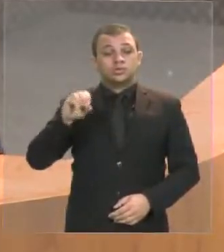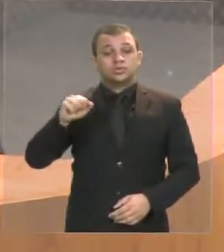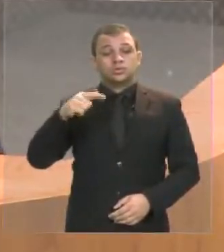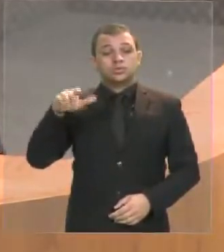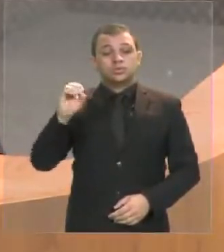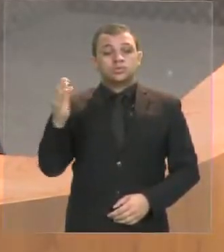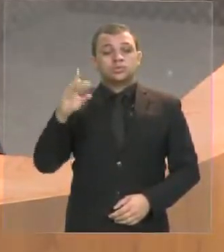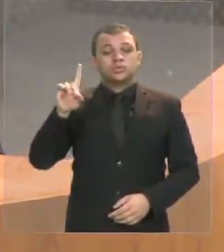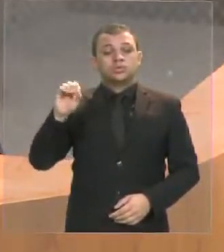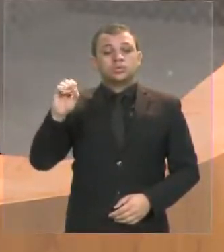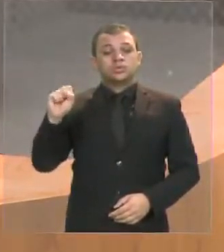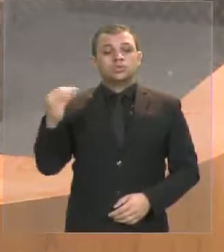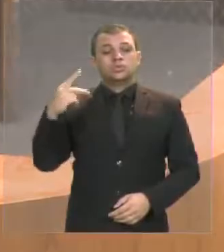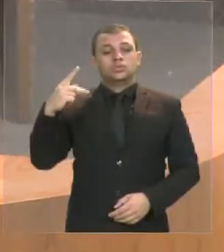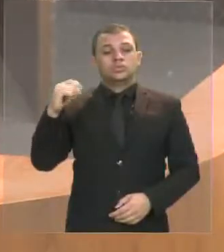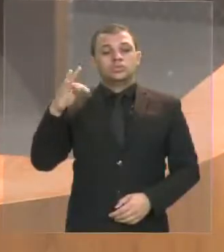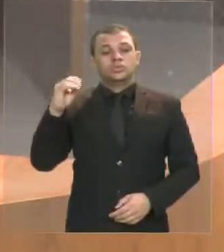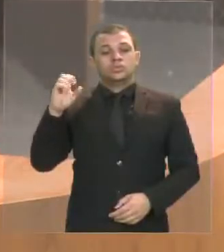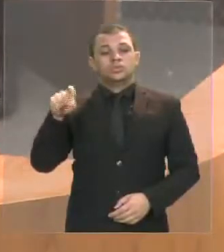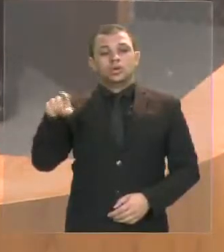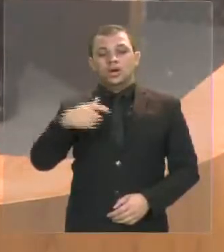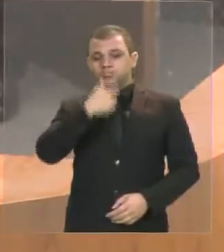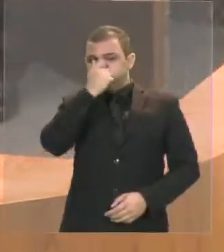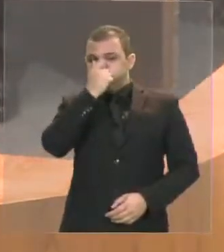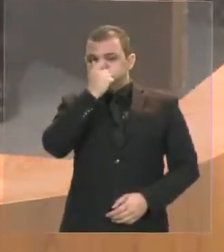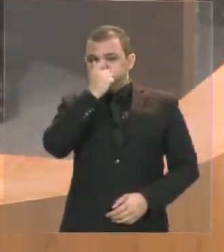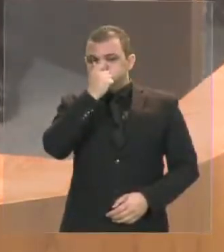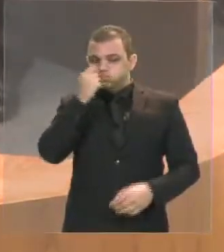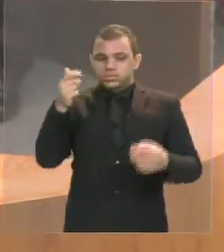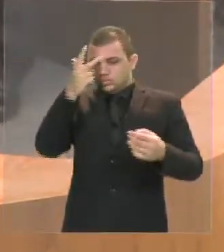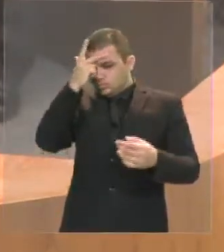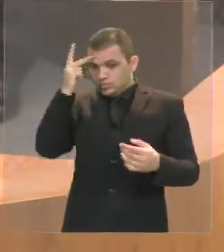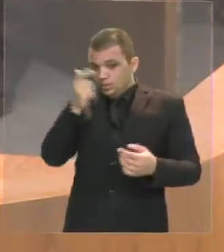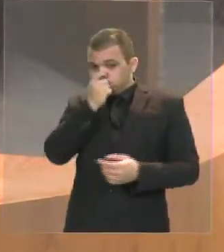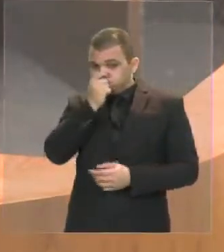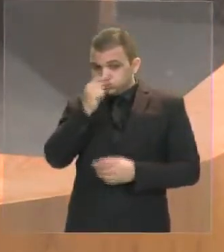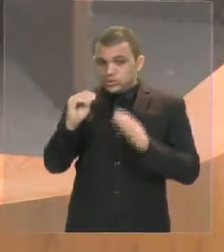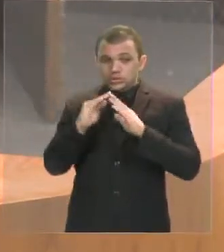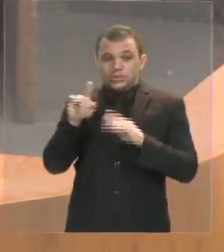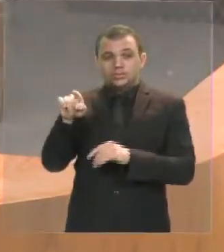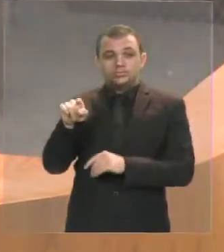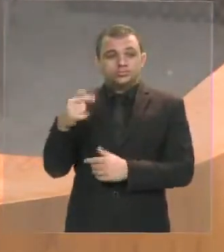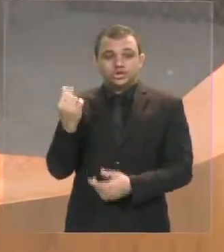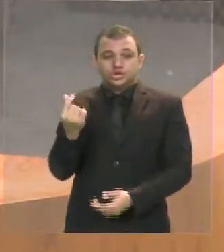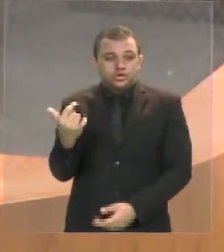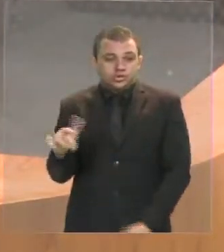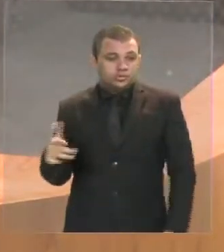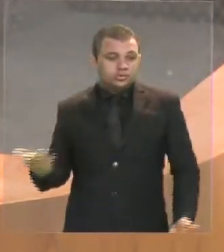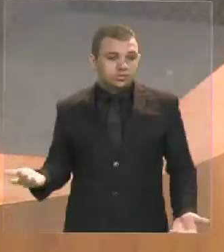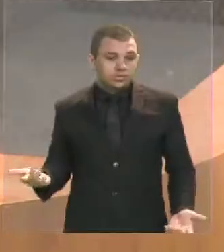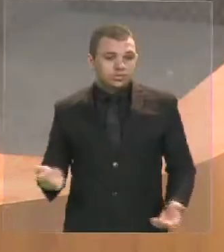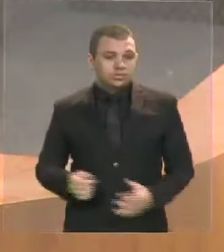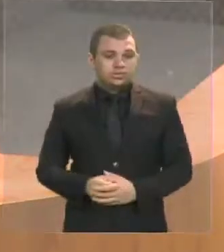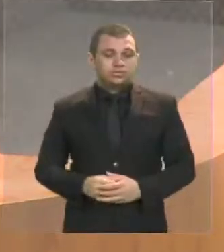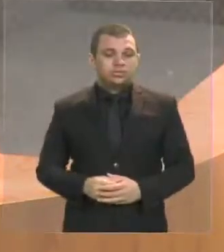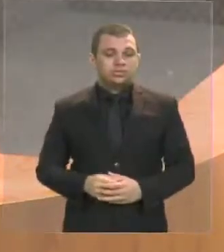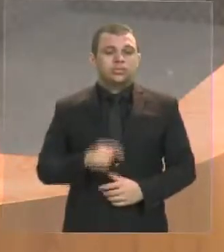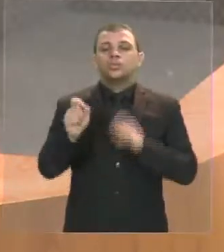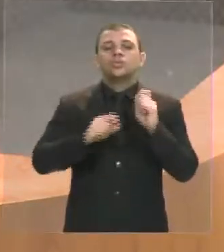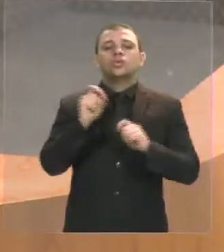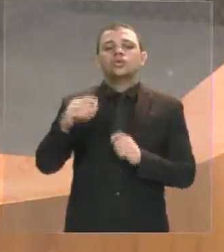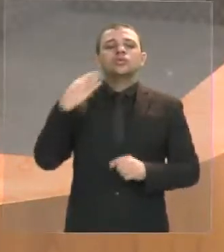simplesmente o banco de São João dos Patos, lotado, não tinha dinheiro. Sabe qual foi a sugestão do Banco do Brasil para uma cidade onde ele